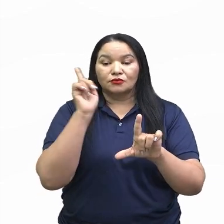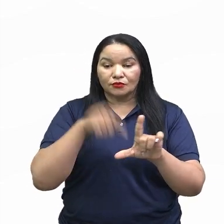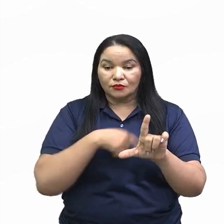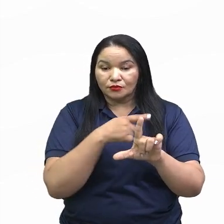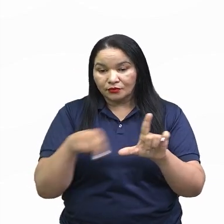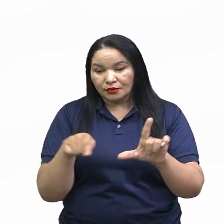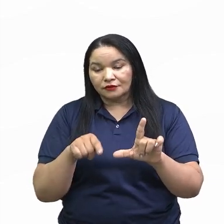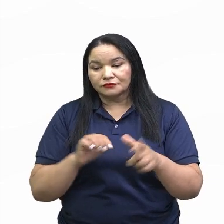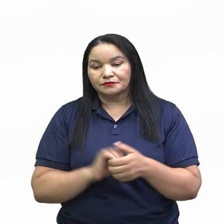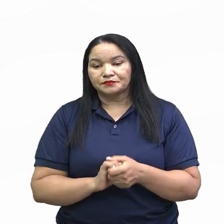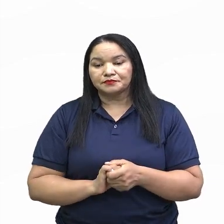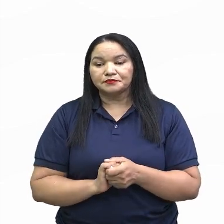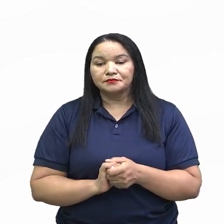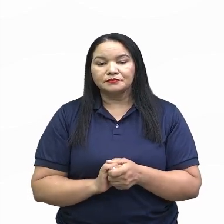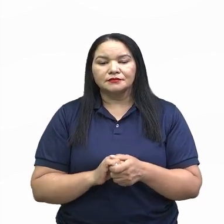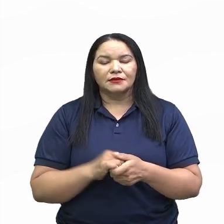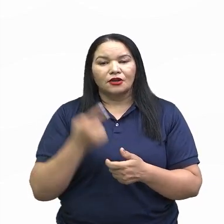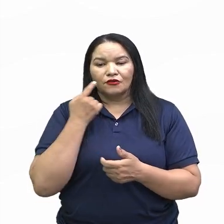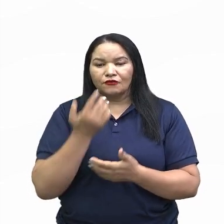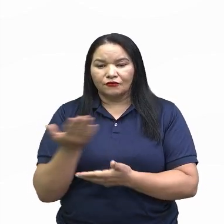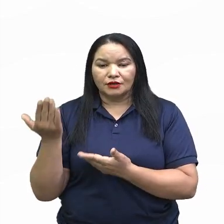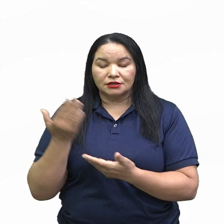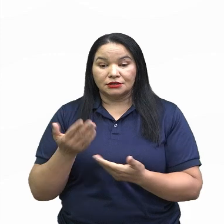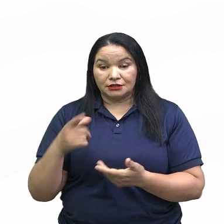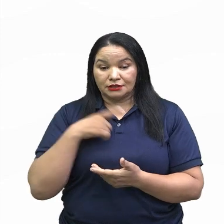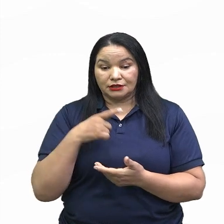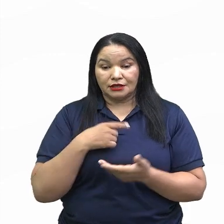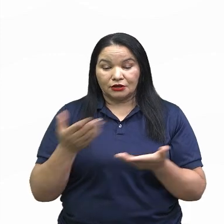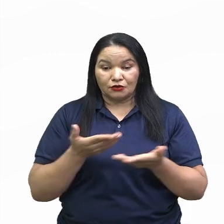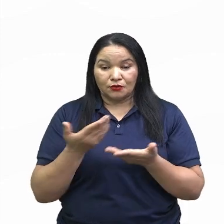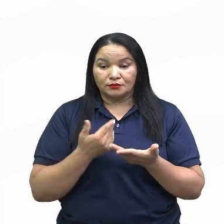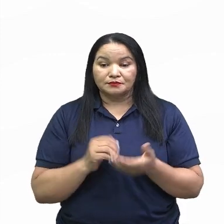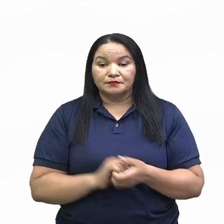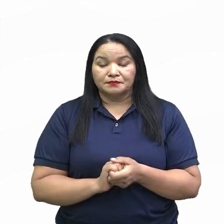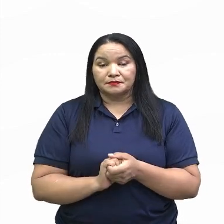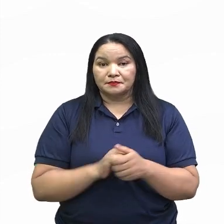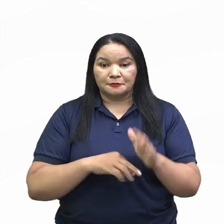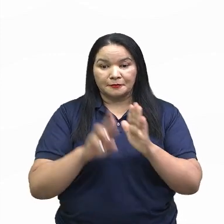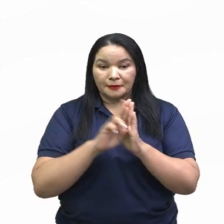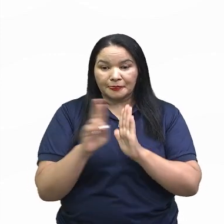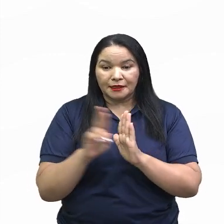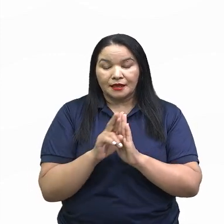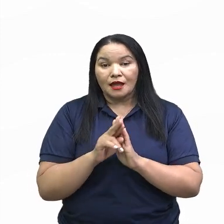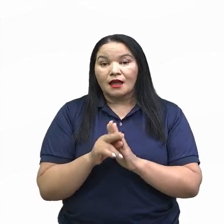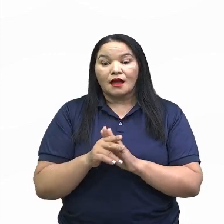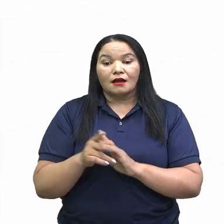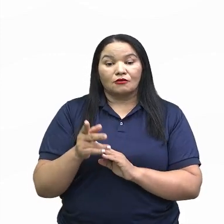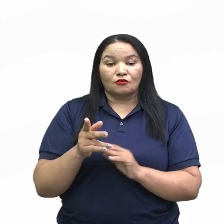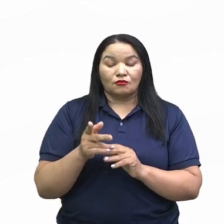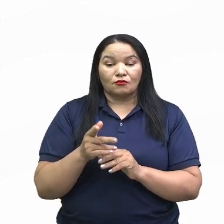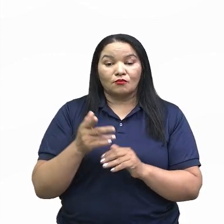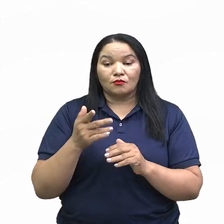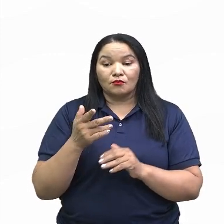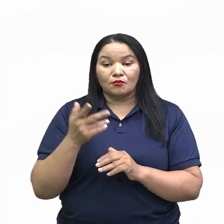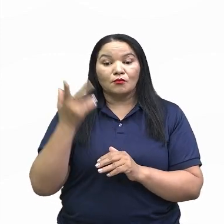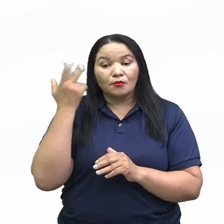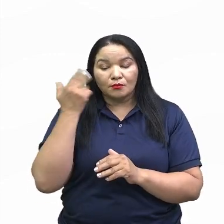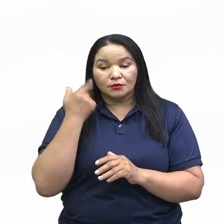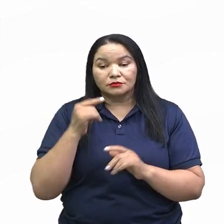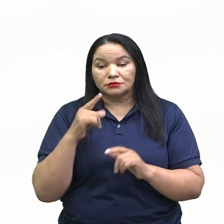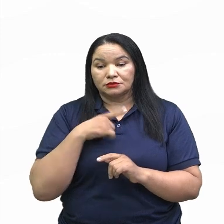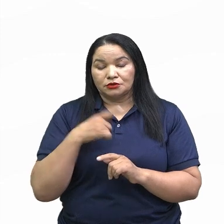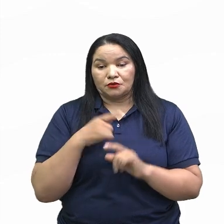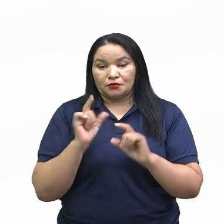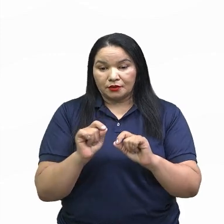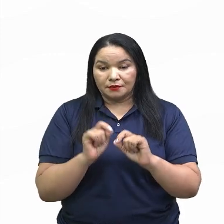Agora, continua aí observando a nossa tela, e eu digo para vocês que a representação mais comum de uma função afim